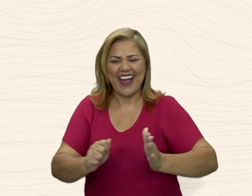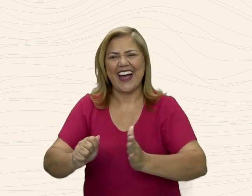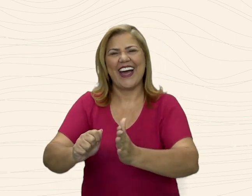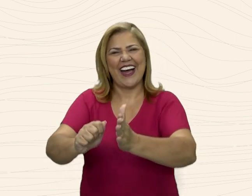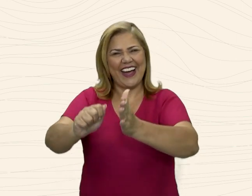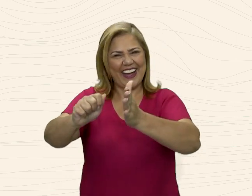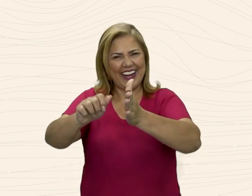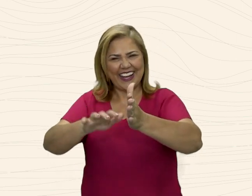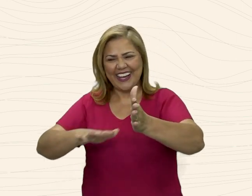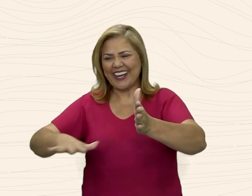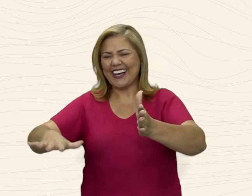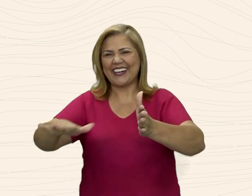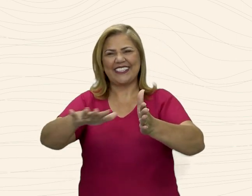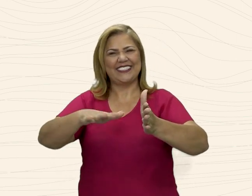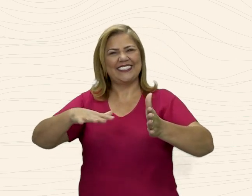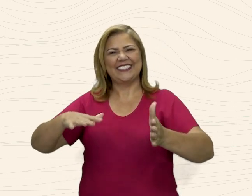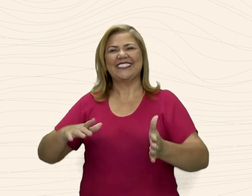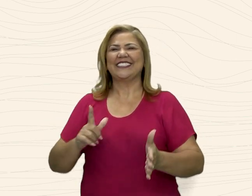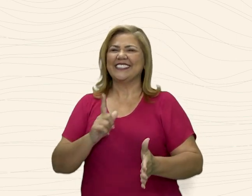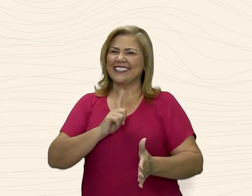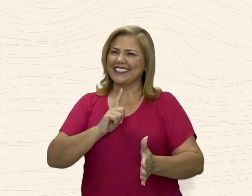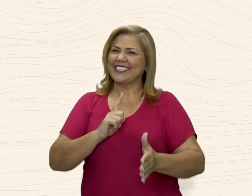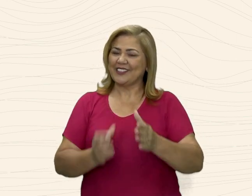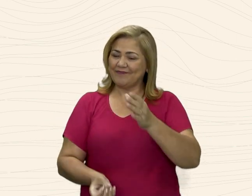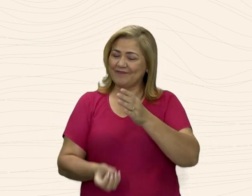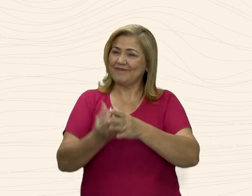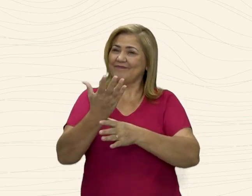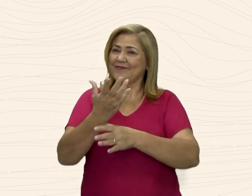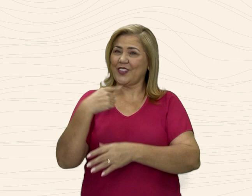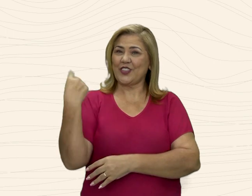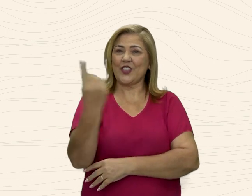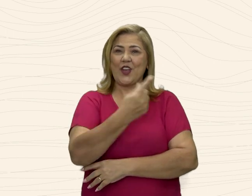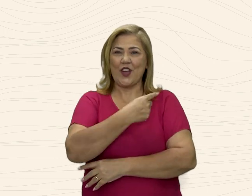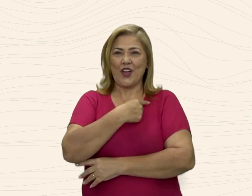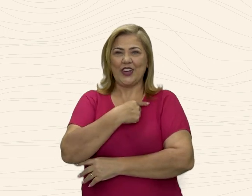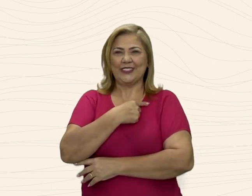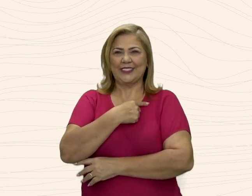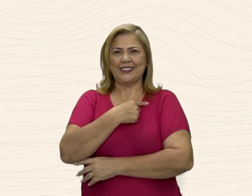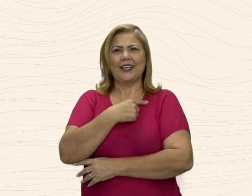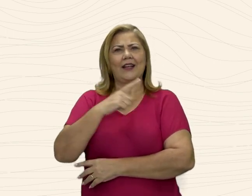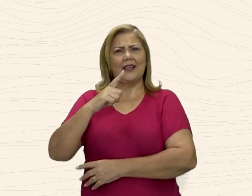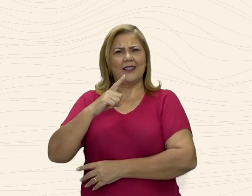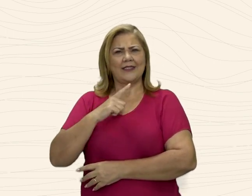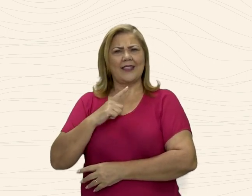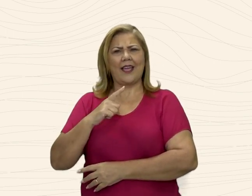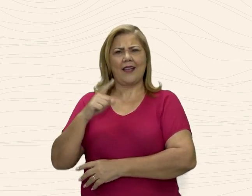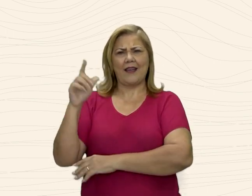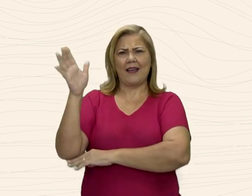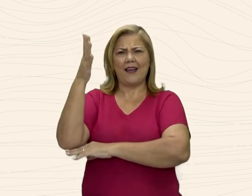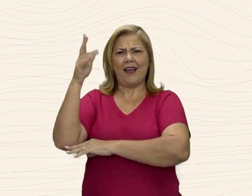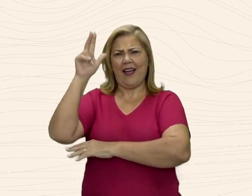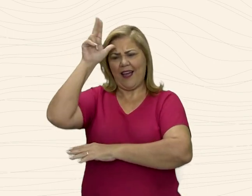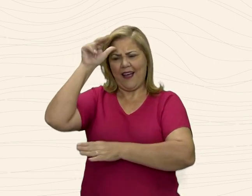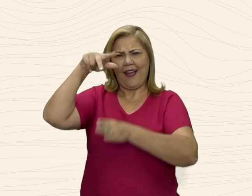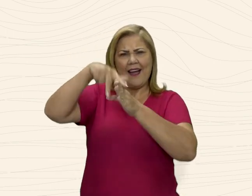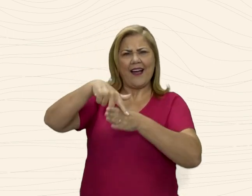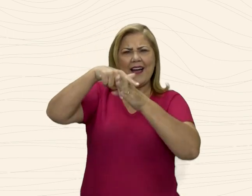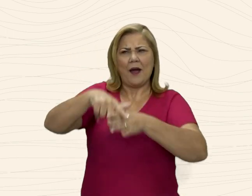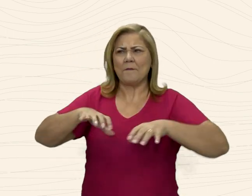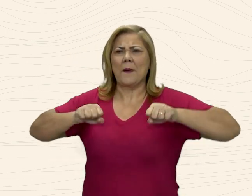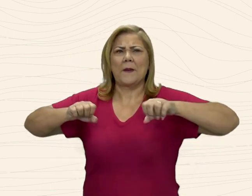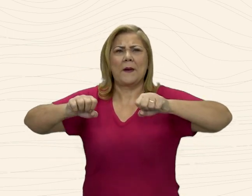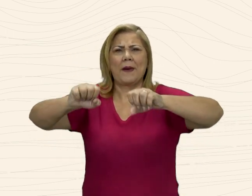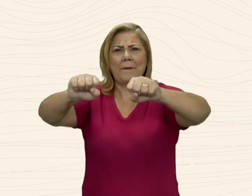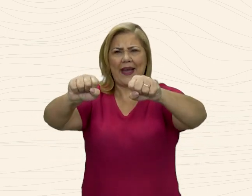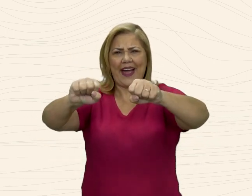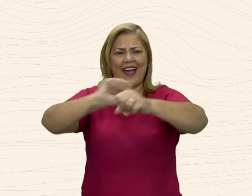Araguaia, berço de nós, bandeirantes do cerrado brasileiro, és mesmo tu, meu lugar